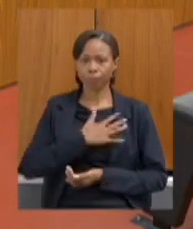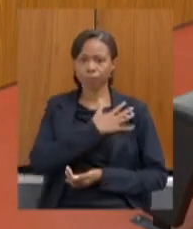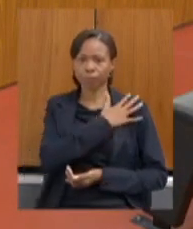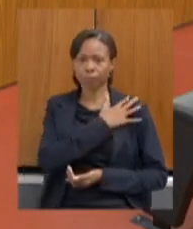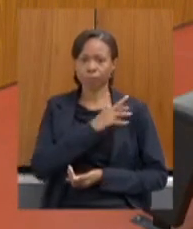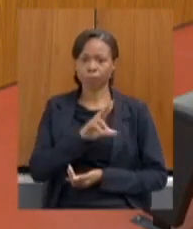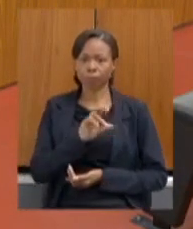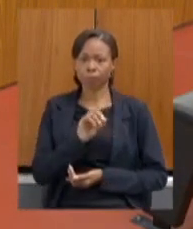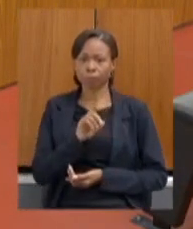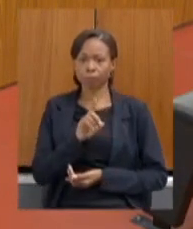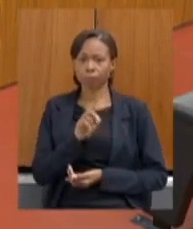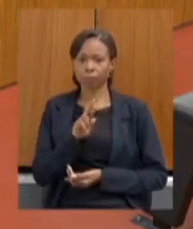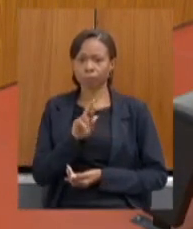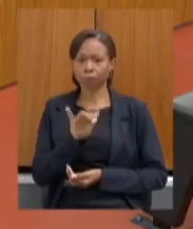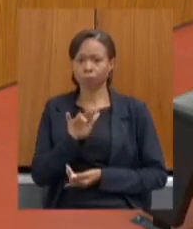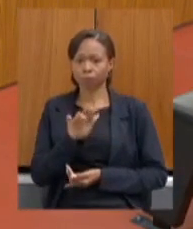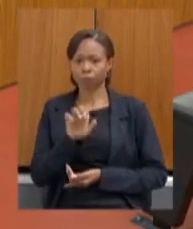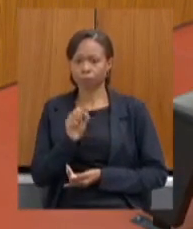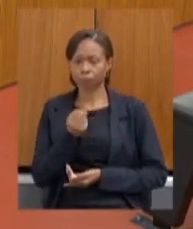Rodrigues.